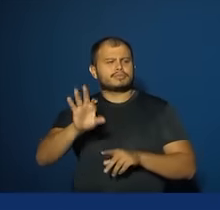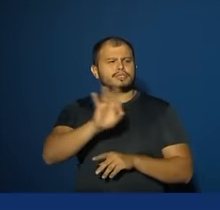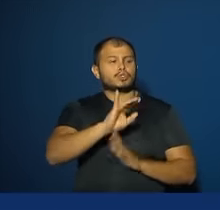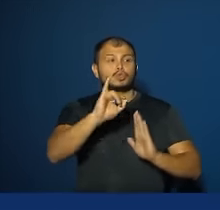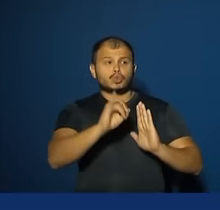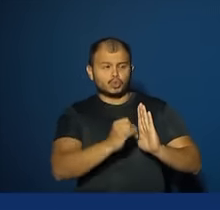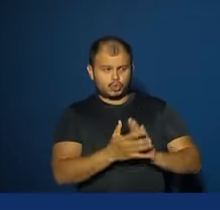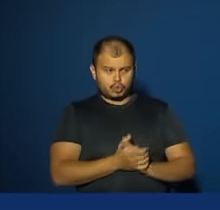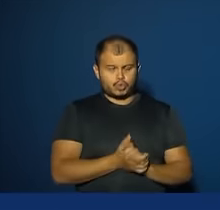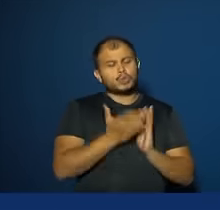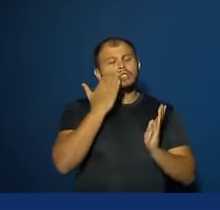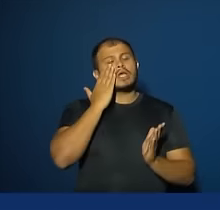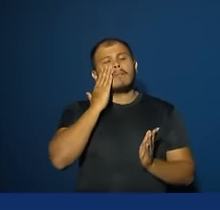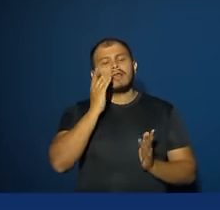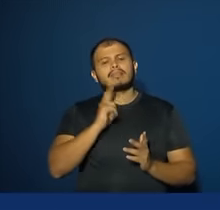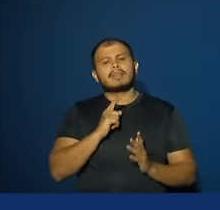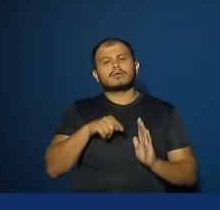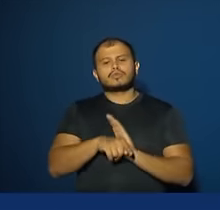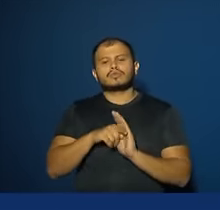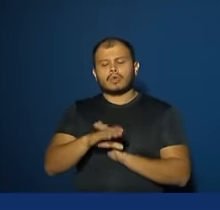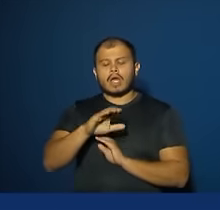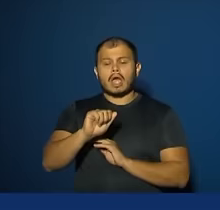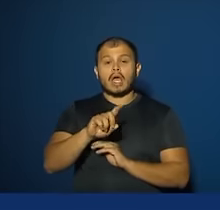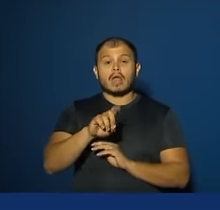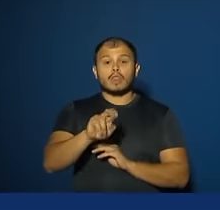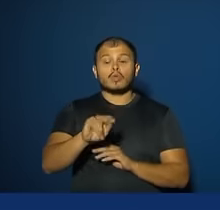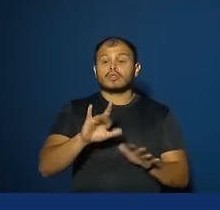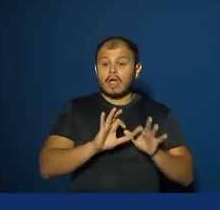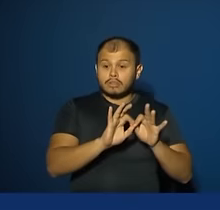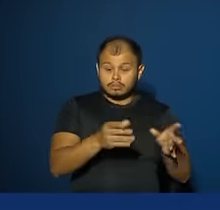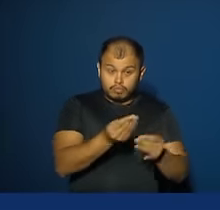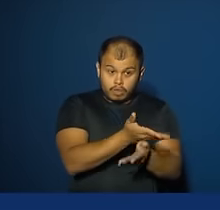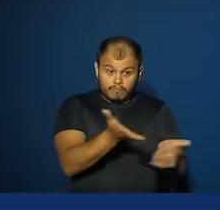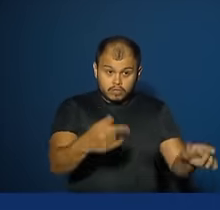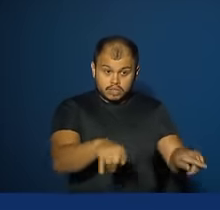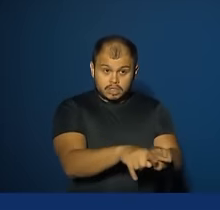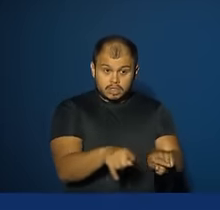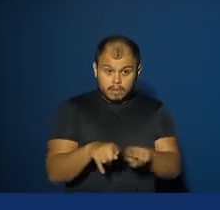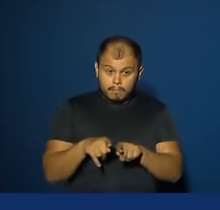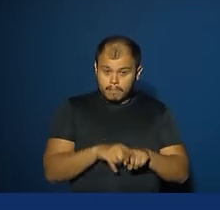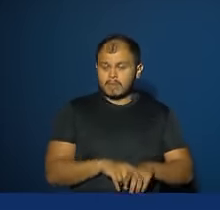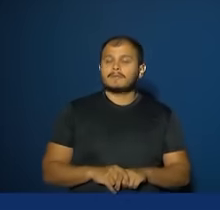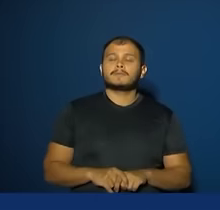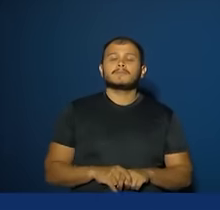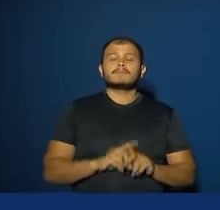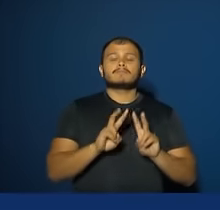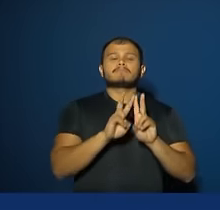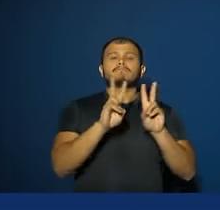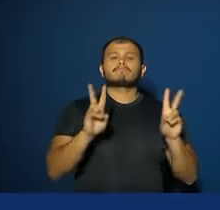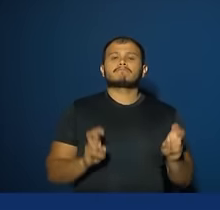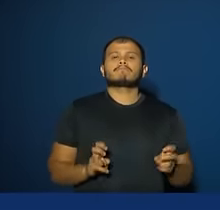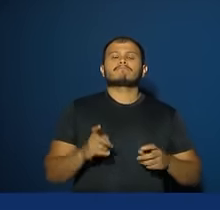juros, tem um estudo do Cadu Siqueira, que está disponível para todos vocês, sobre do nosso time de